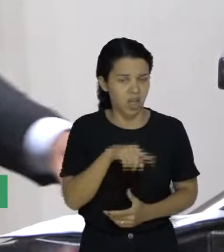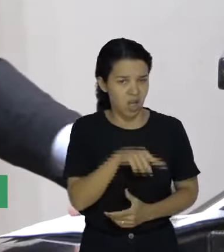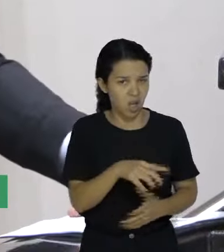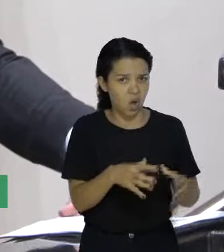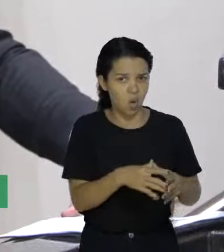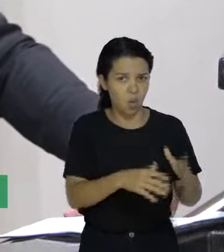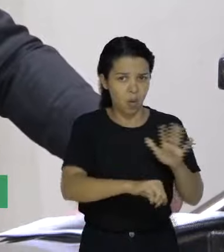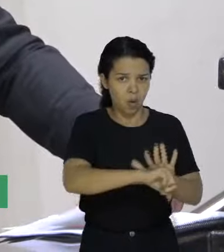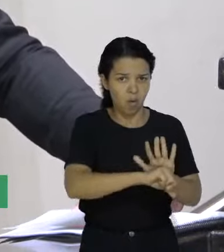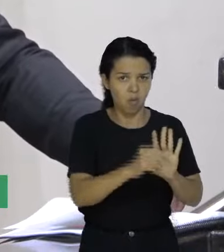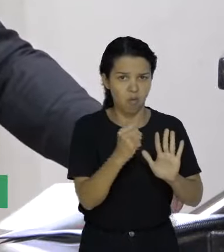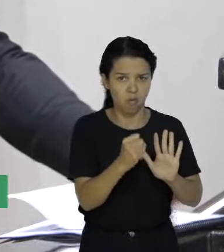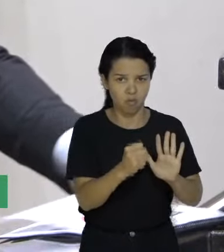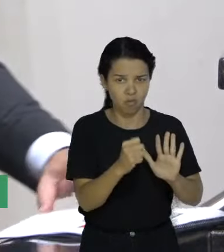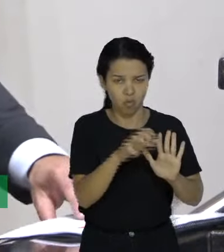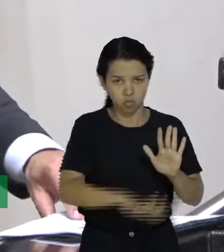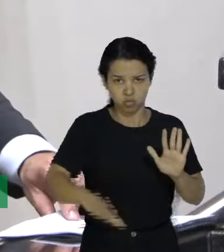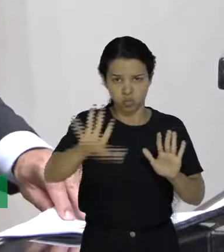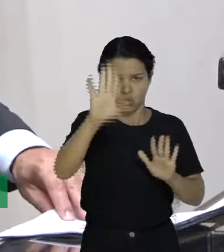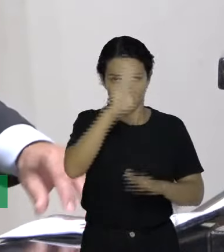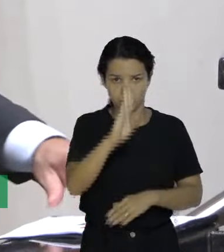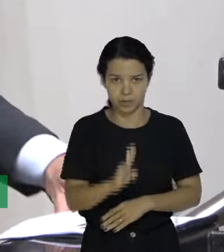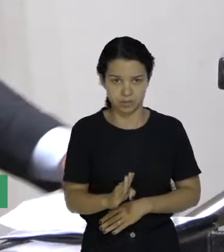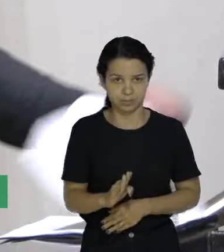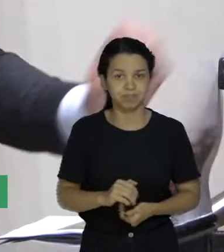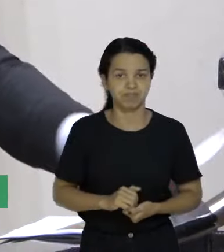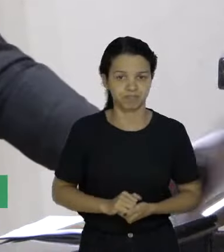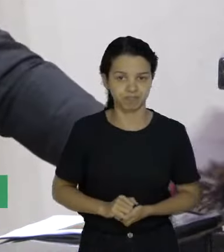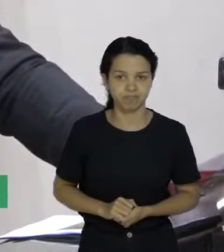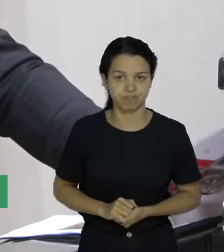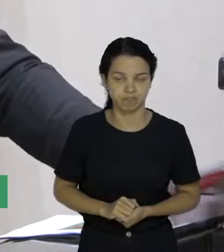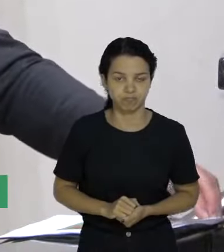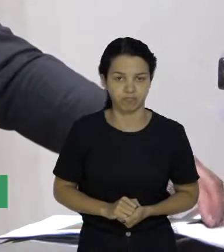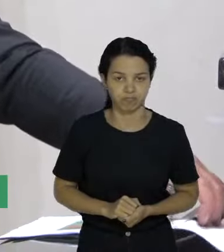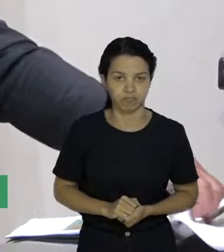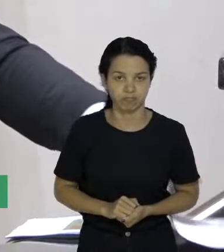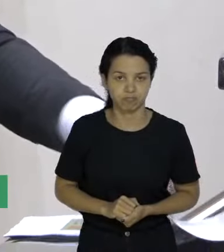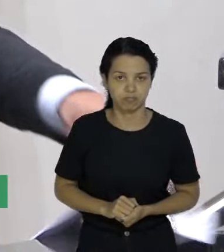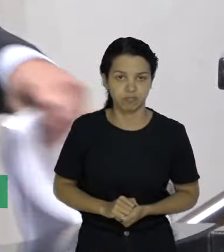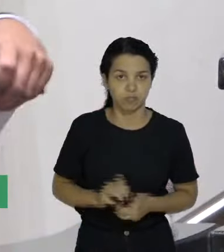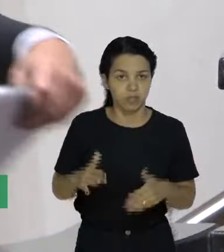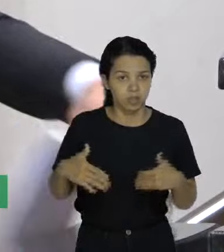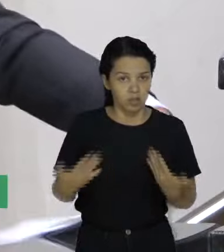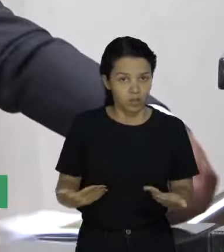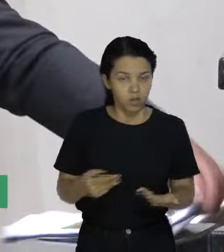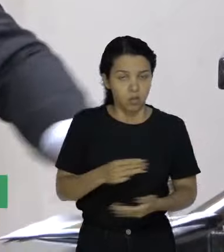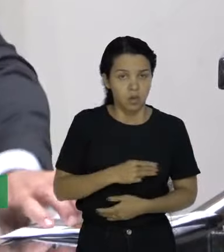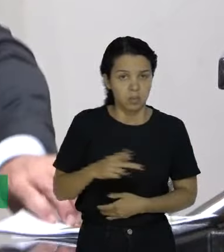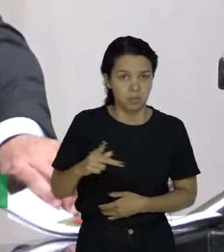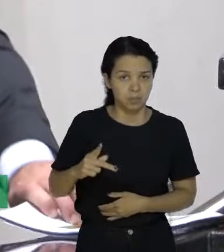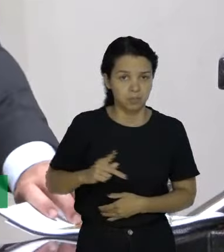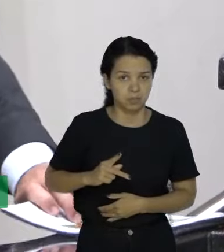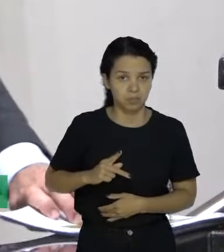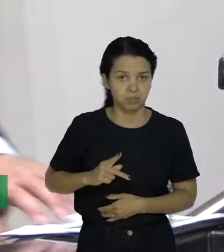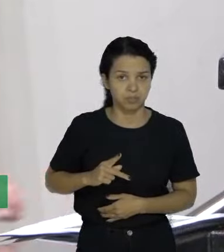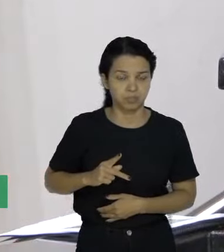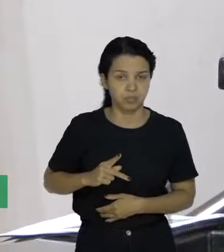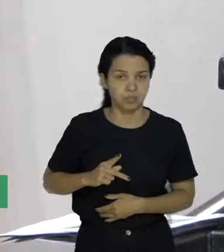um ramificação no Brasil todo então Ministério Público não